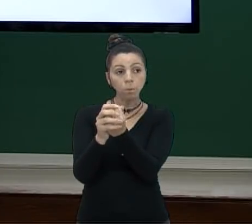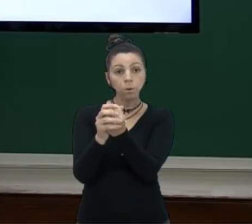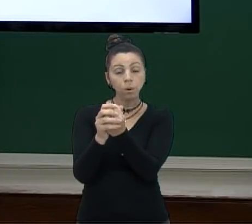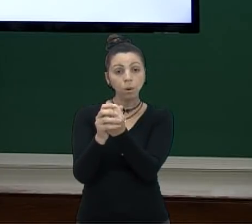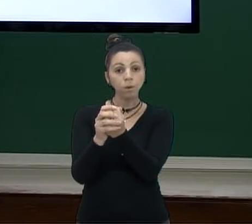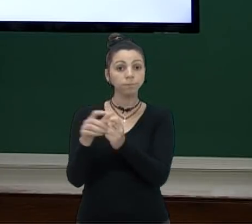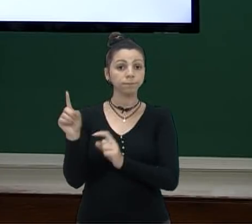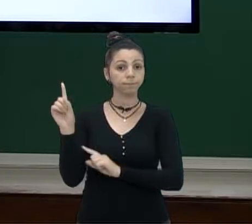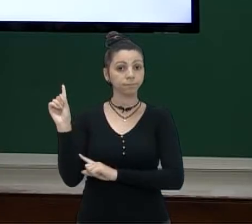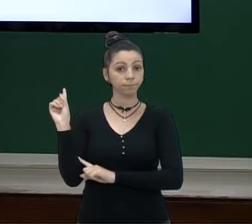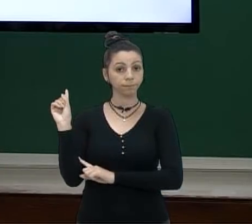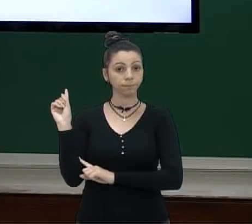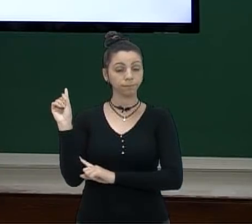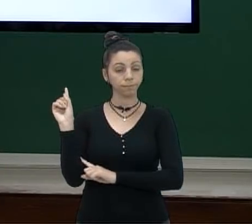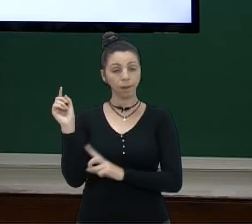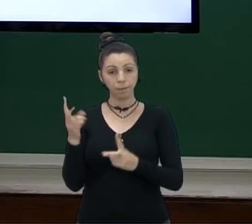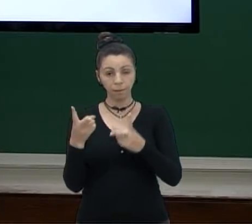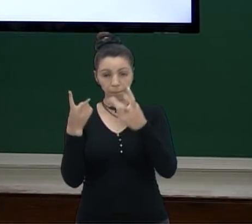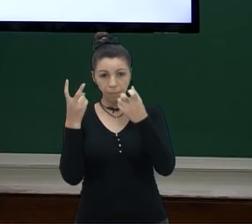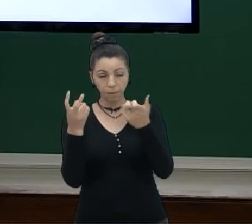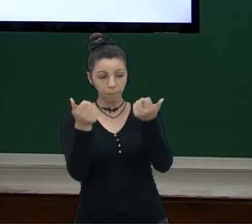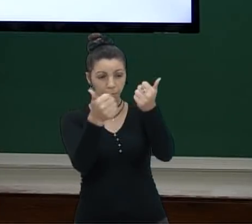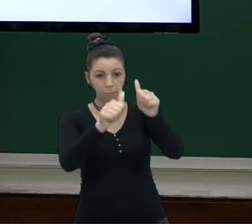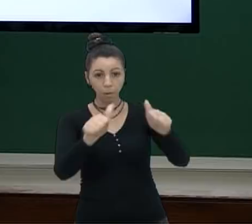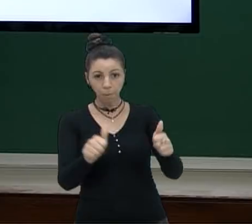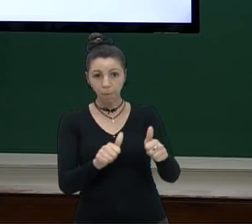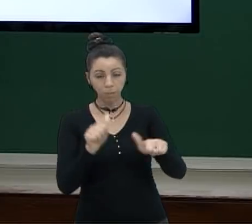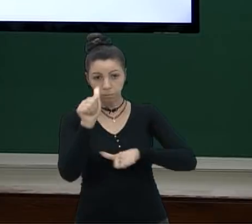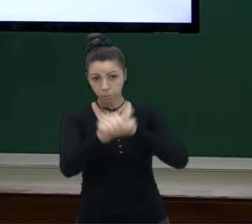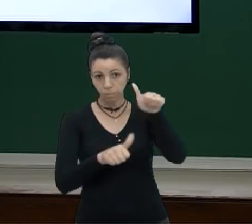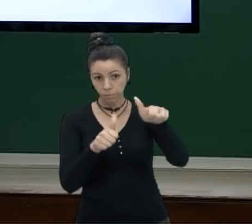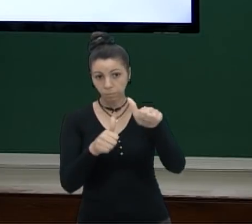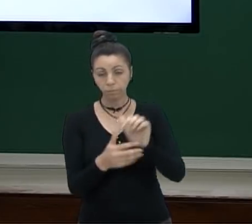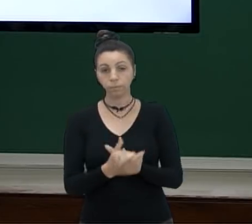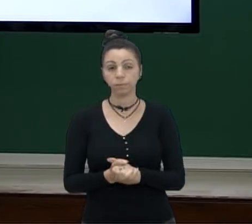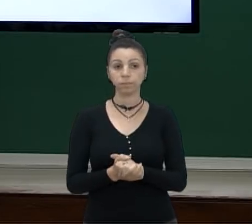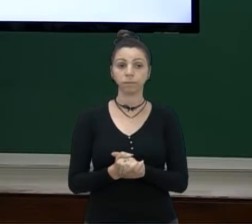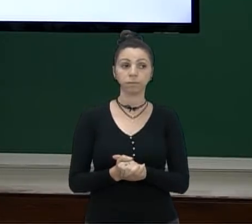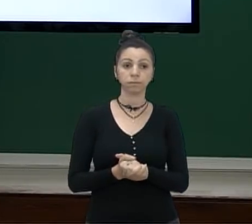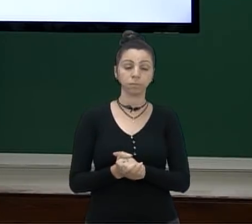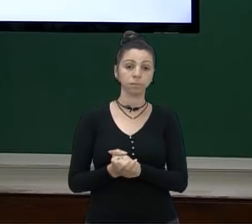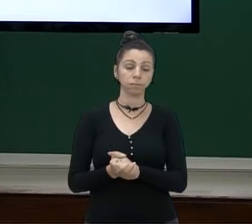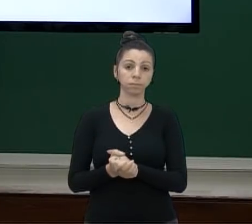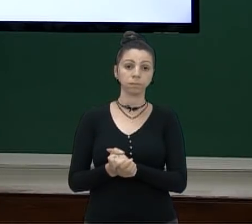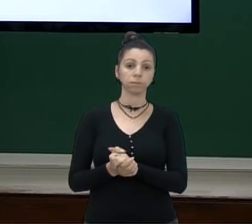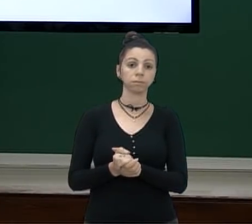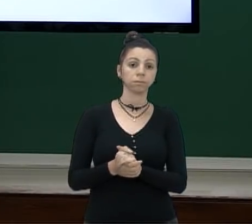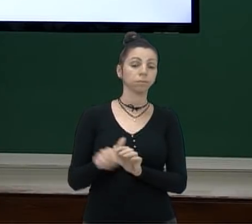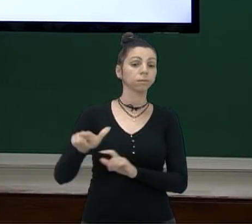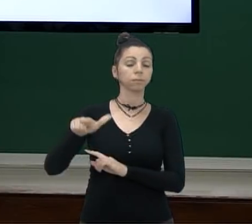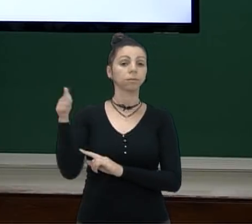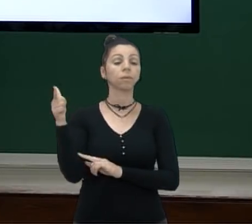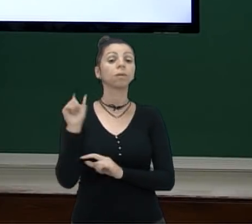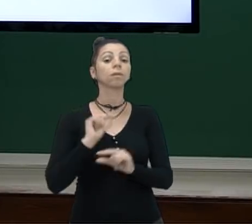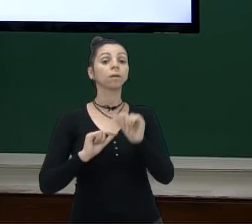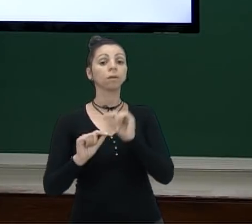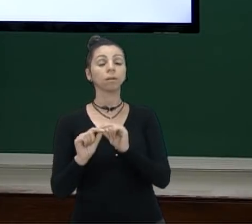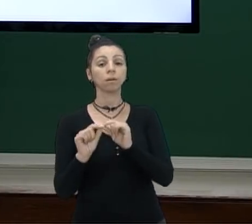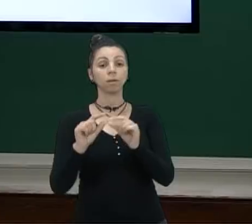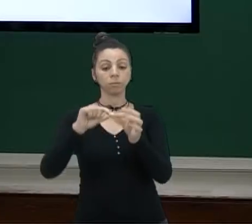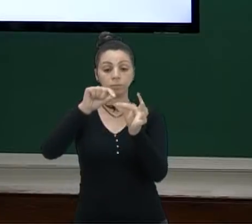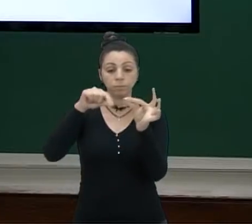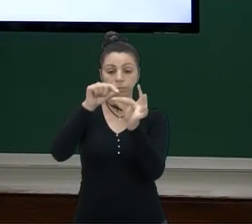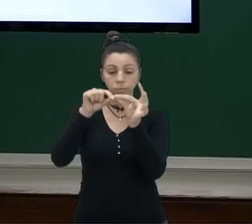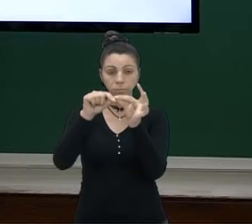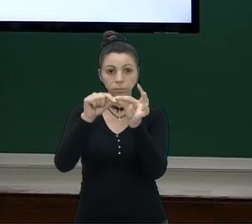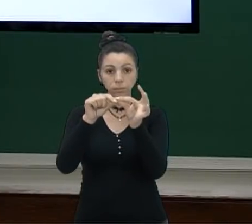Até diminuir. Viram o formato como mexeu? Então aqui eu tenho uma outra situação, a bexiga amarrada. O